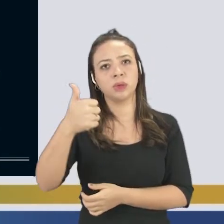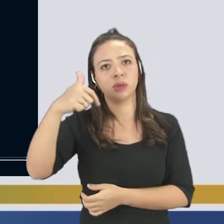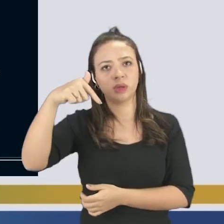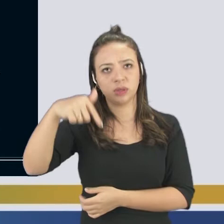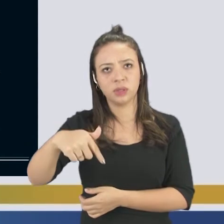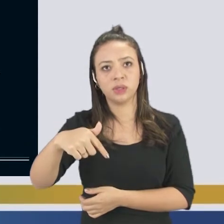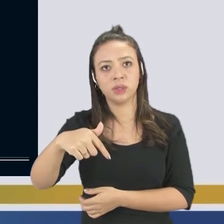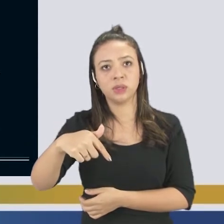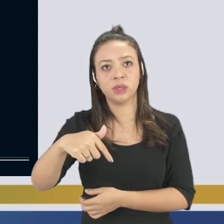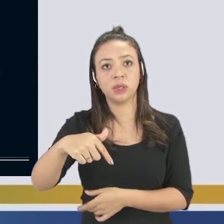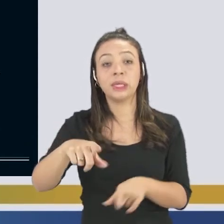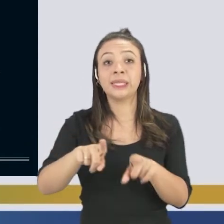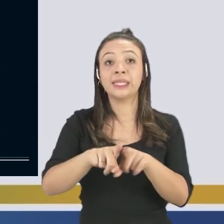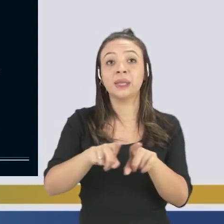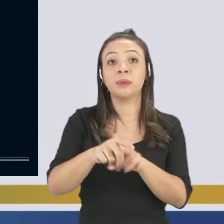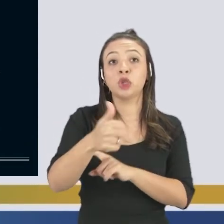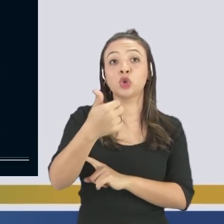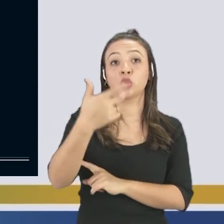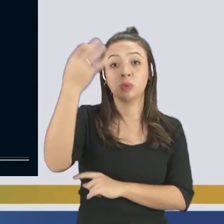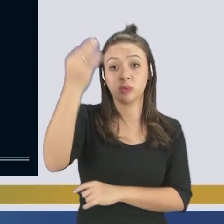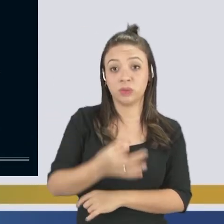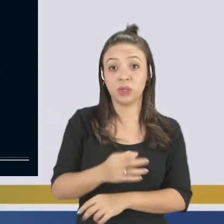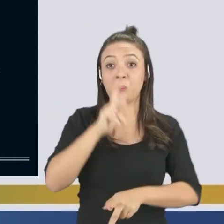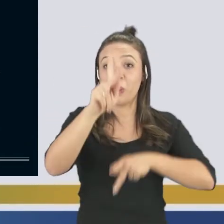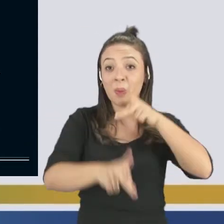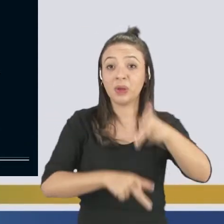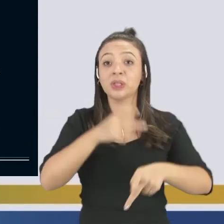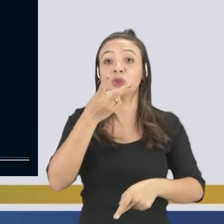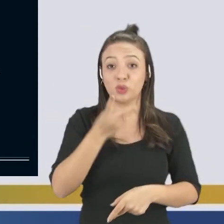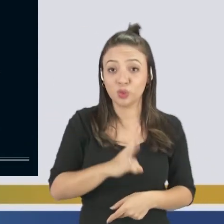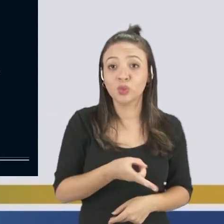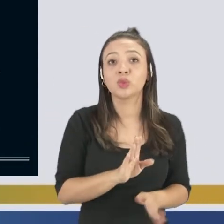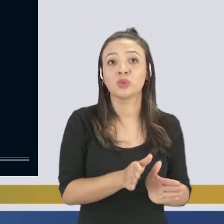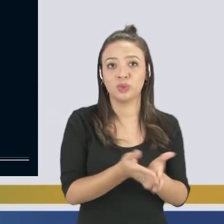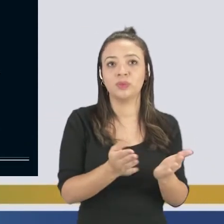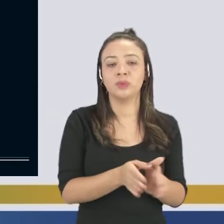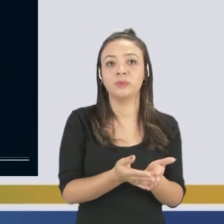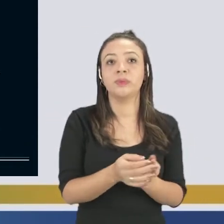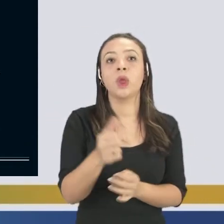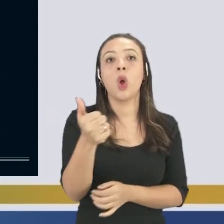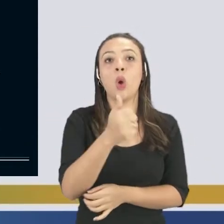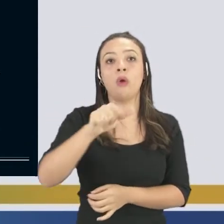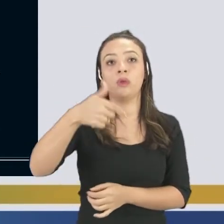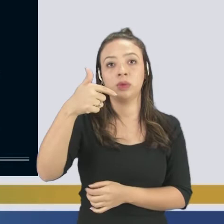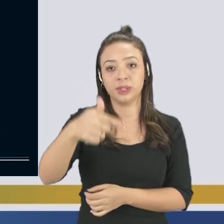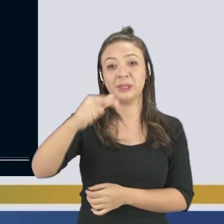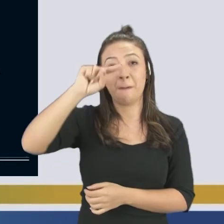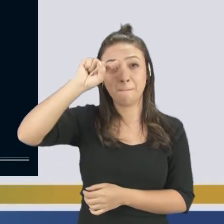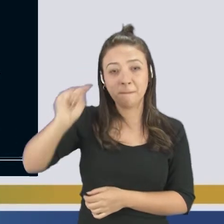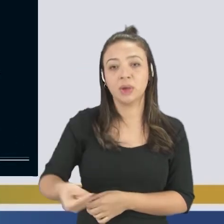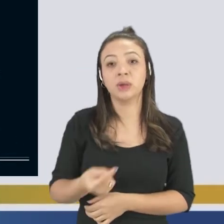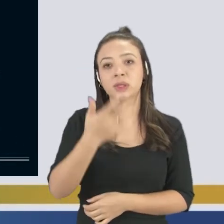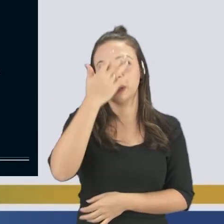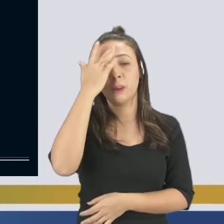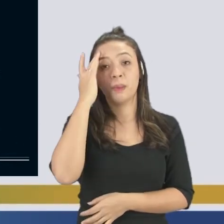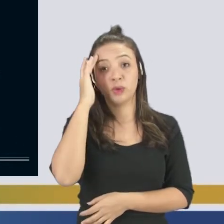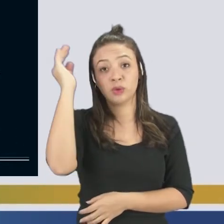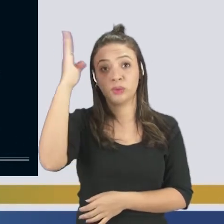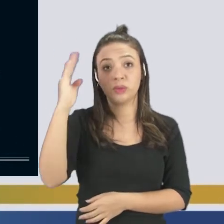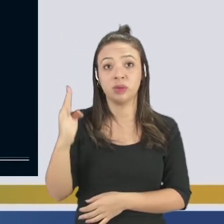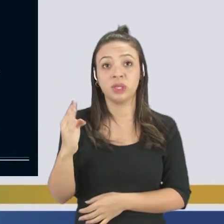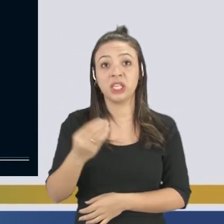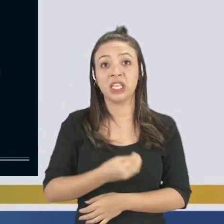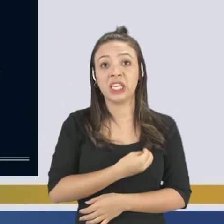da população que está na pobreza. 11,7 milhões brasileiros que vivem com menos de